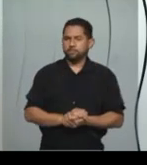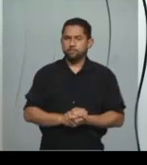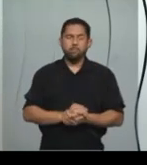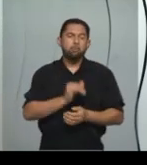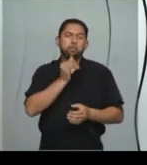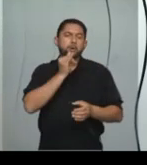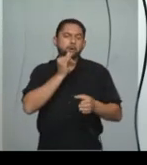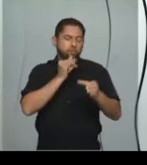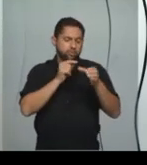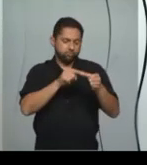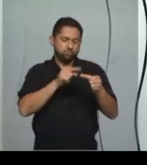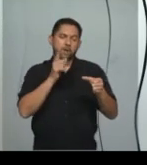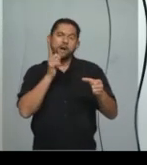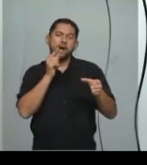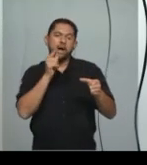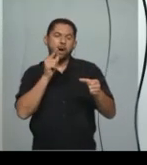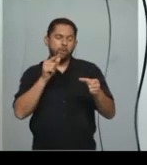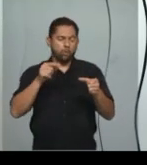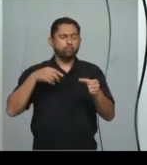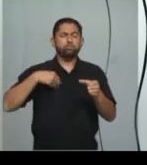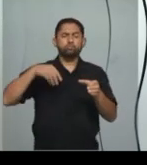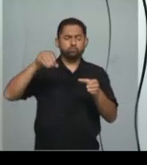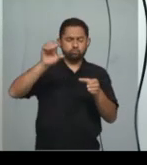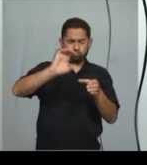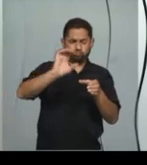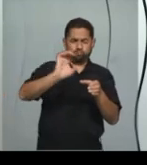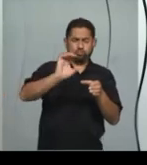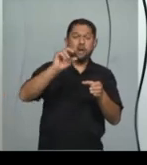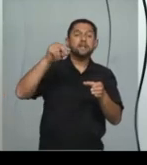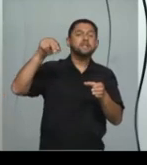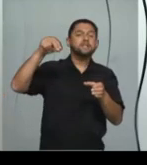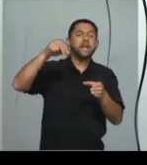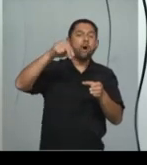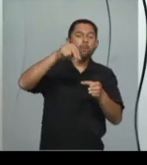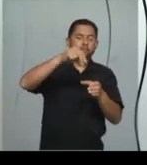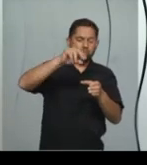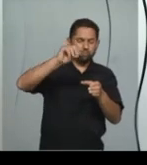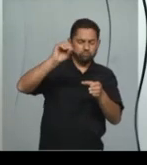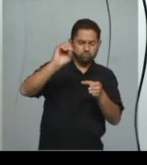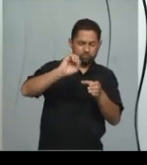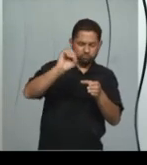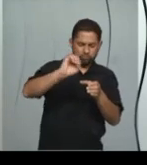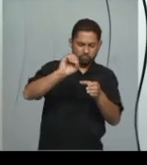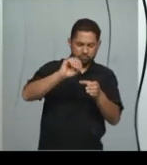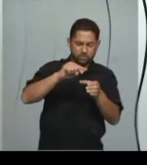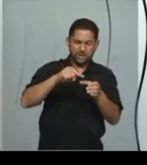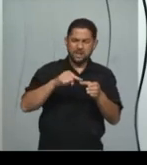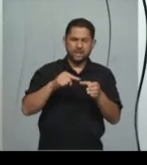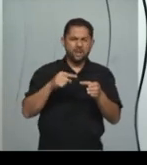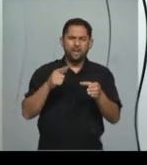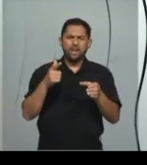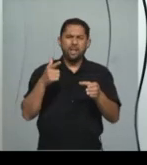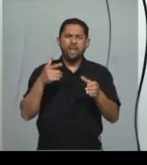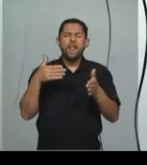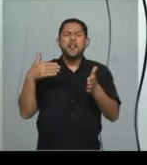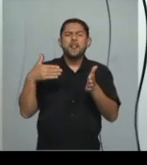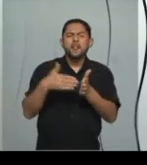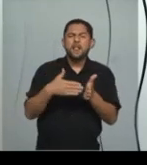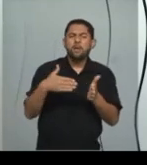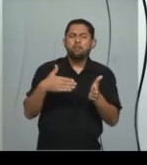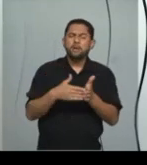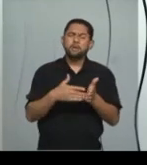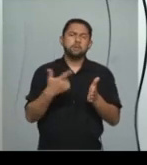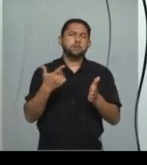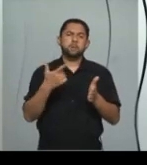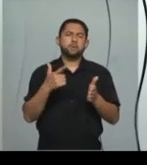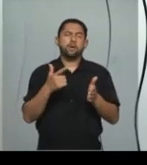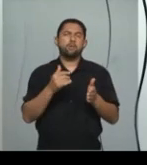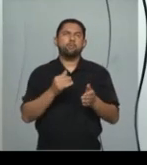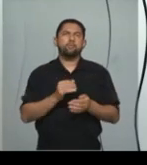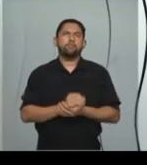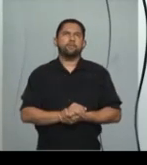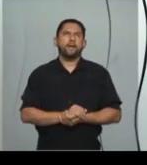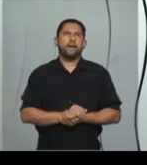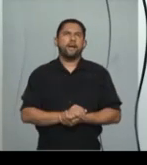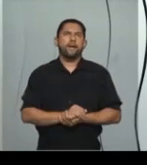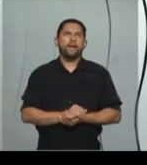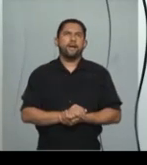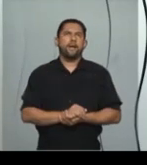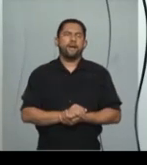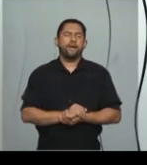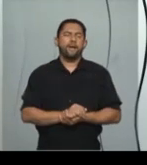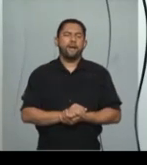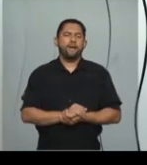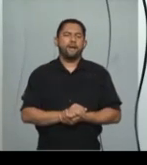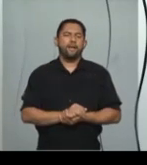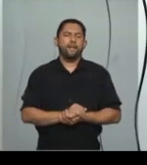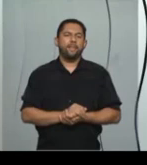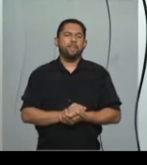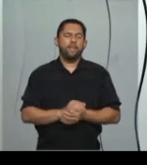eu consigo dissolver ali, porém eu não atinjo o limite. Então, vamos imaginar uma água com açúcar. Eu